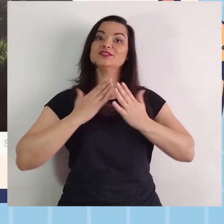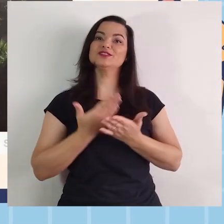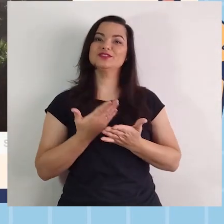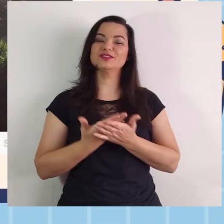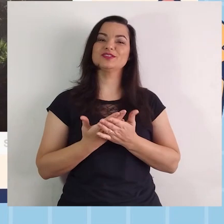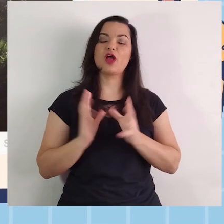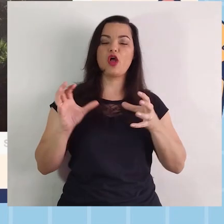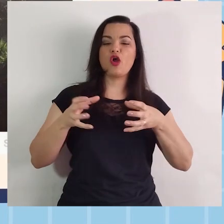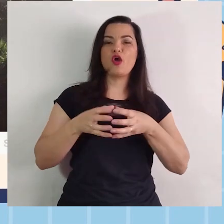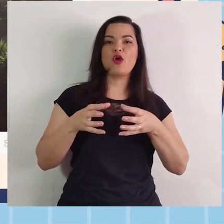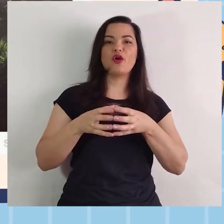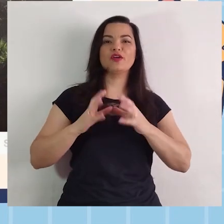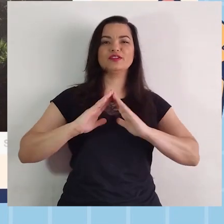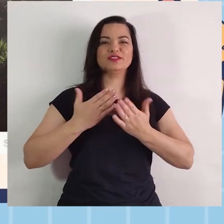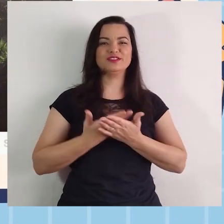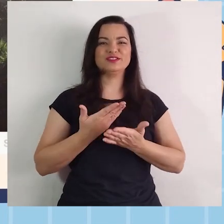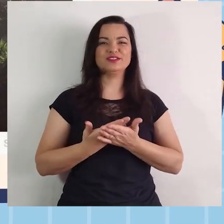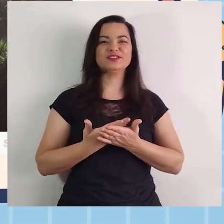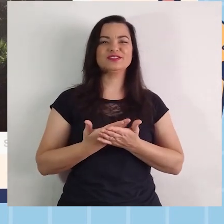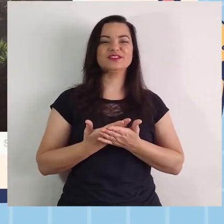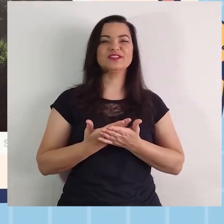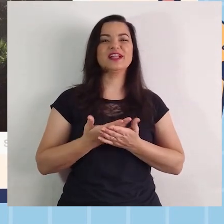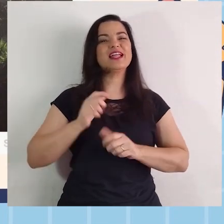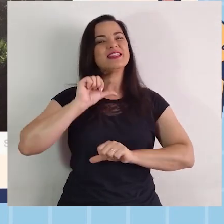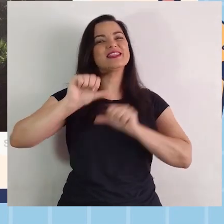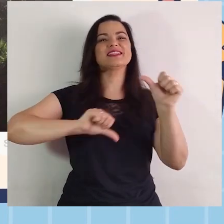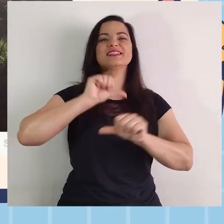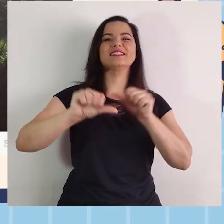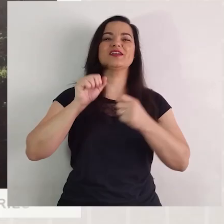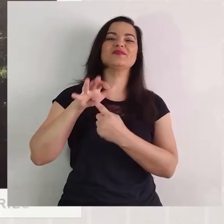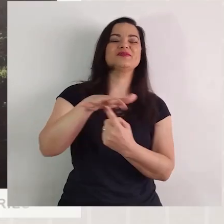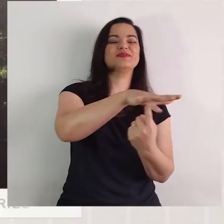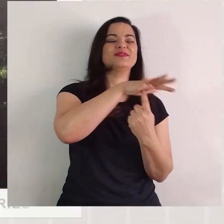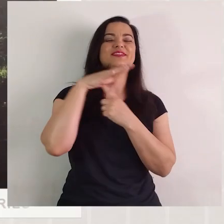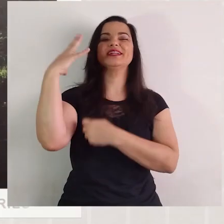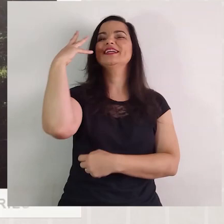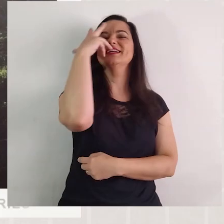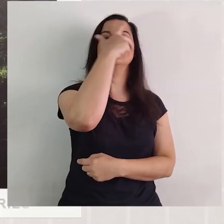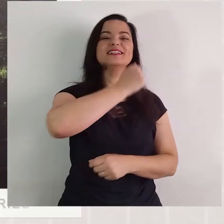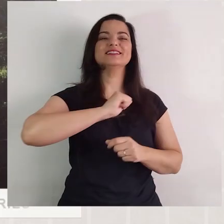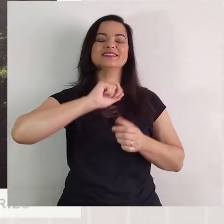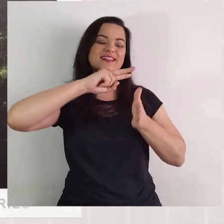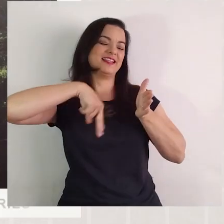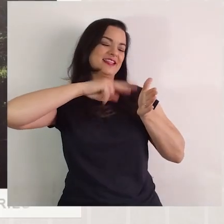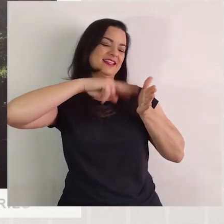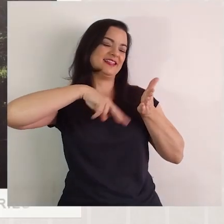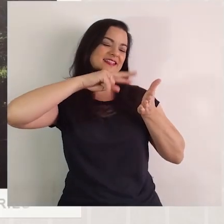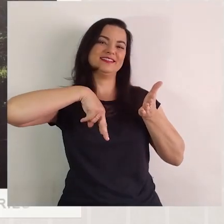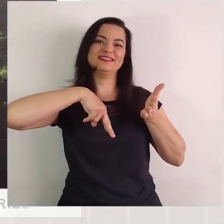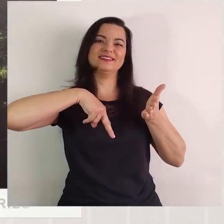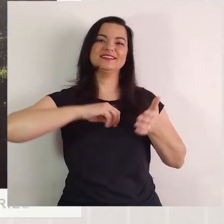foi possível e aí se transformou nesse lindo bosque de leitura.